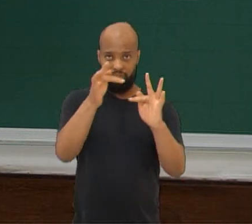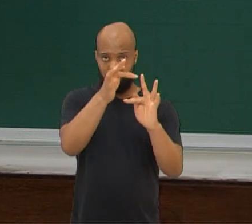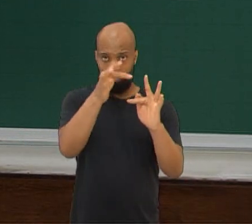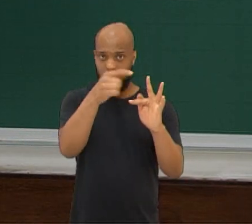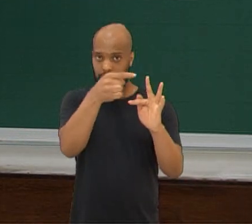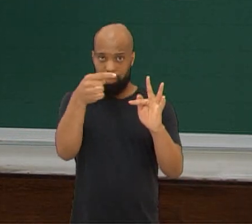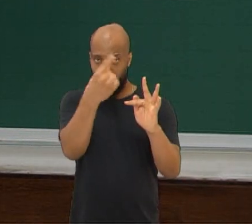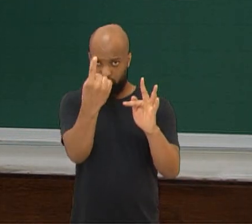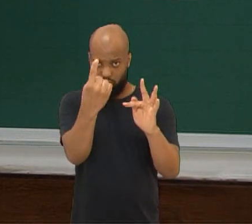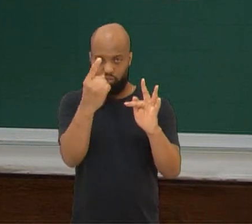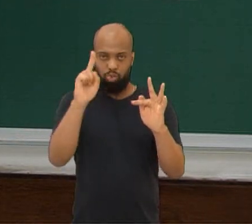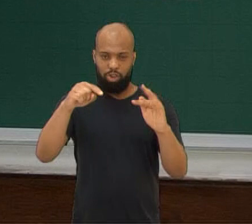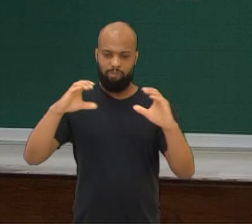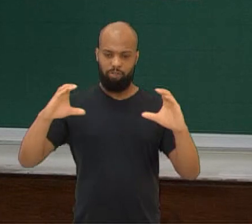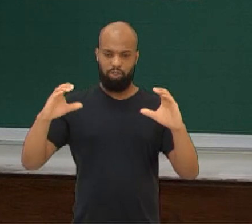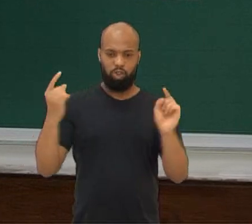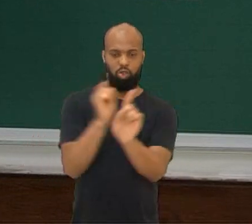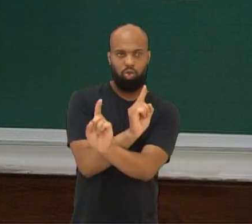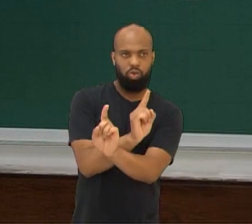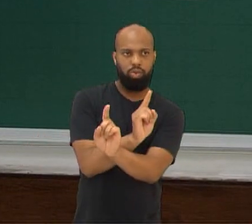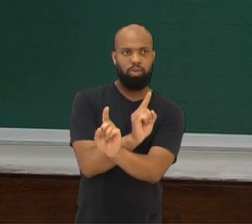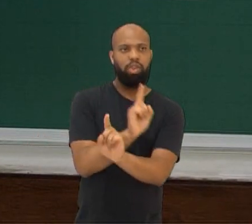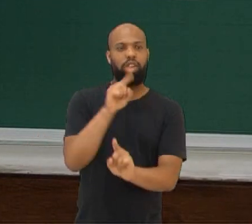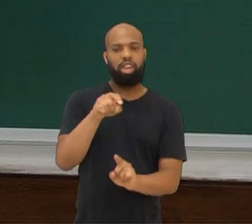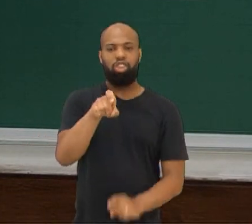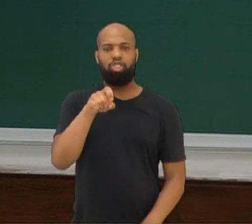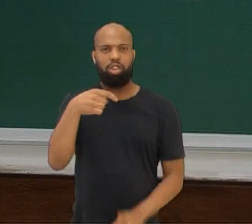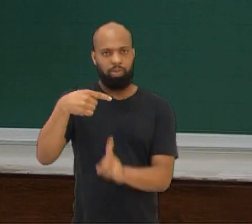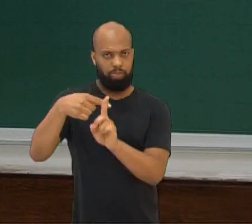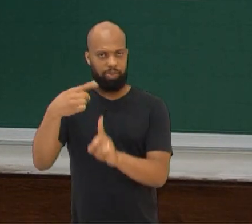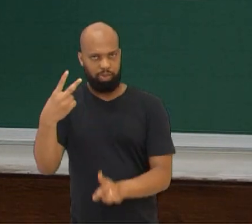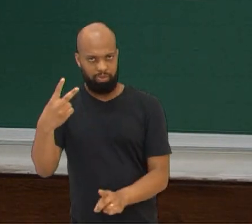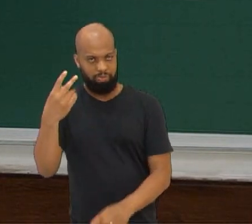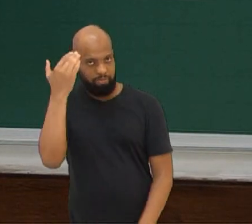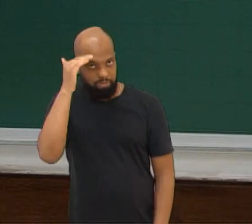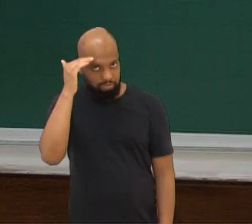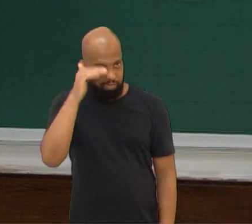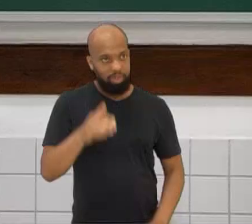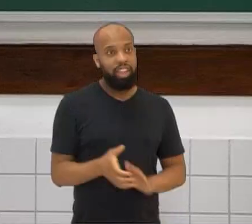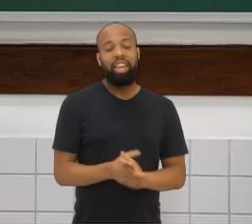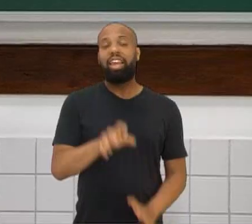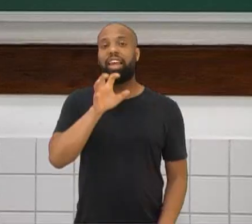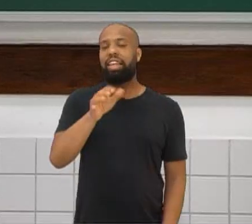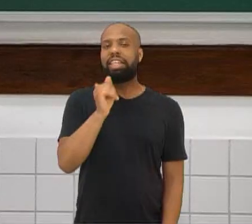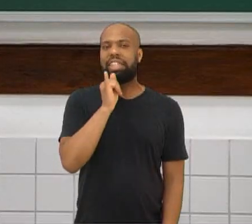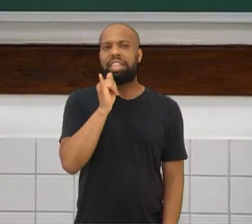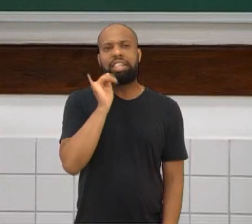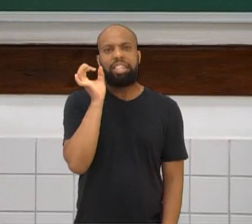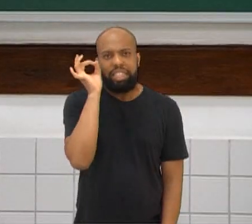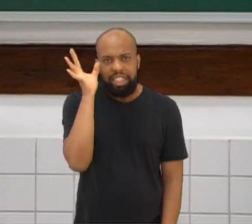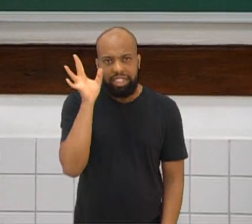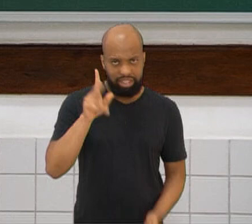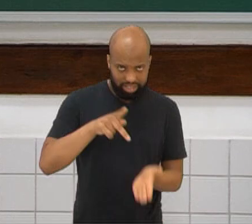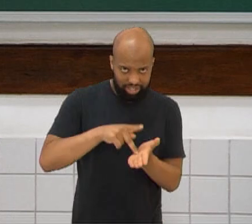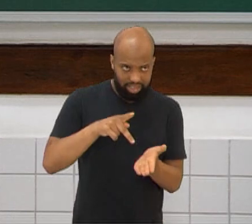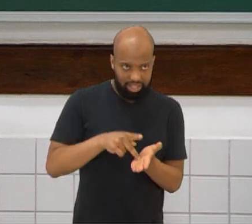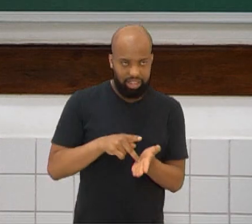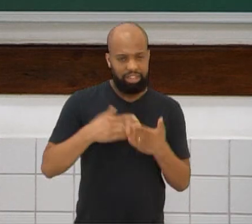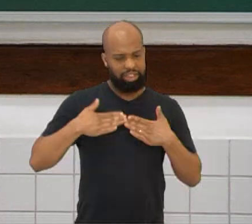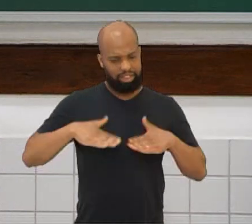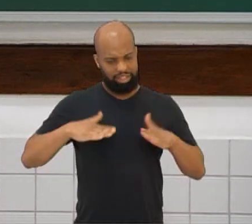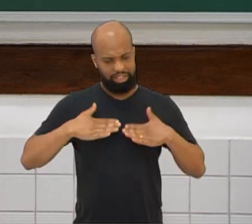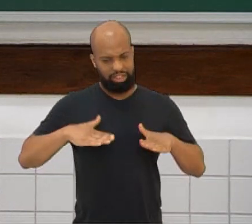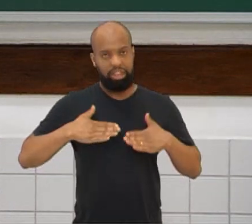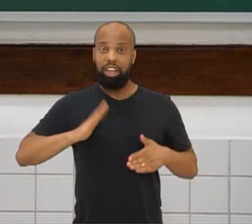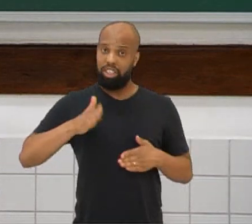inversa, f de menos 1, igual a x mais 2. Tranquilo? Esse exemplo bem fácil, bem tranquilo,